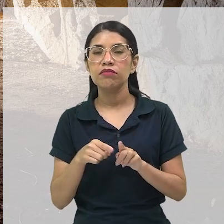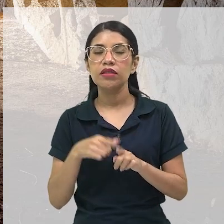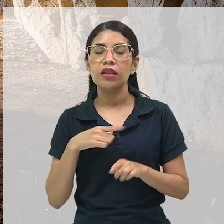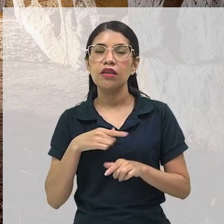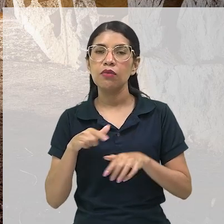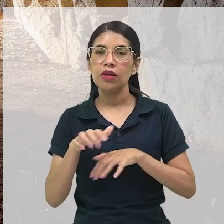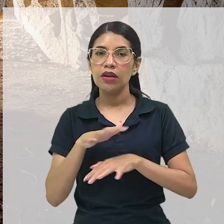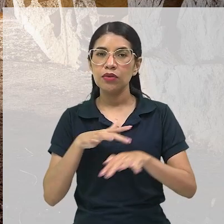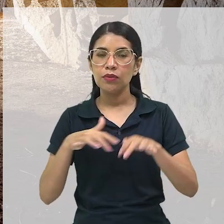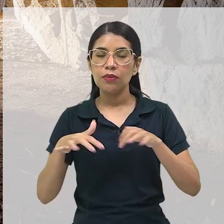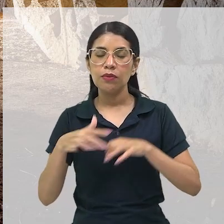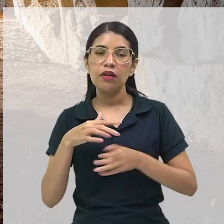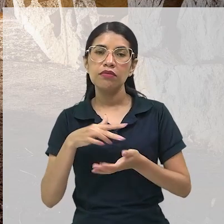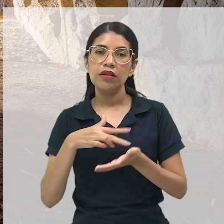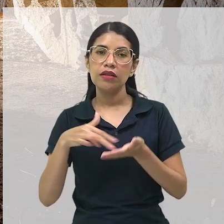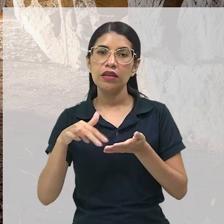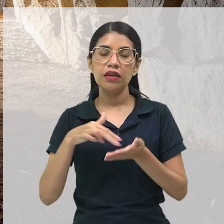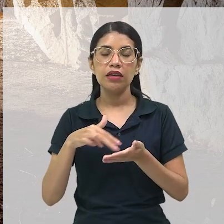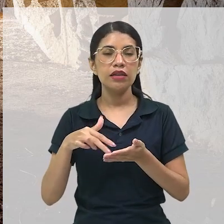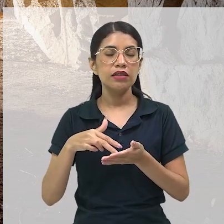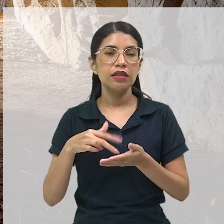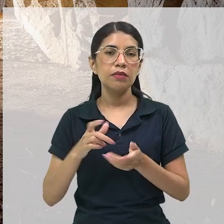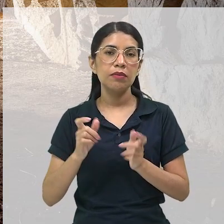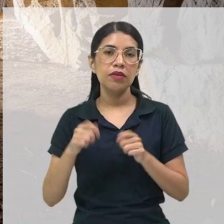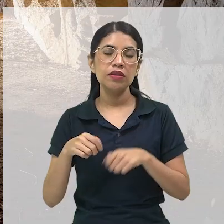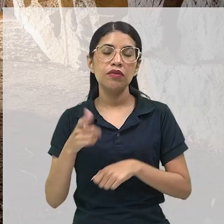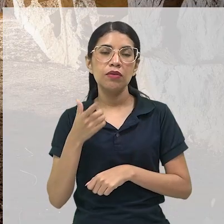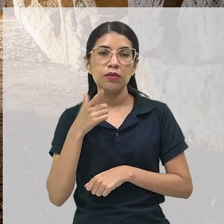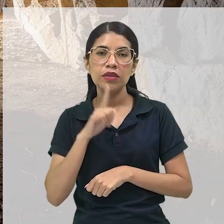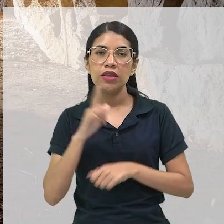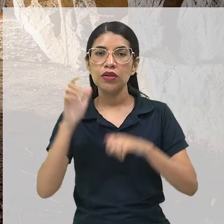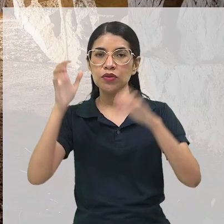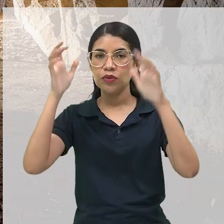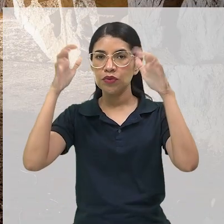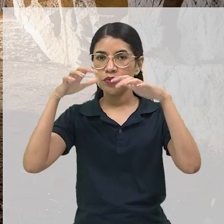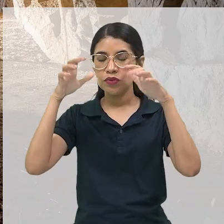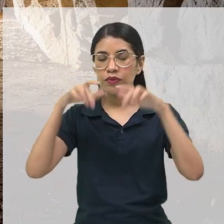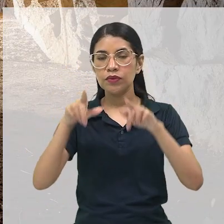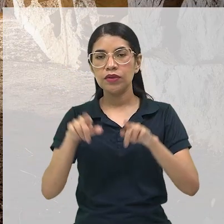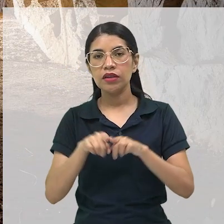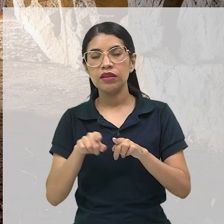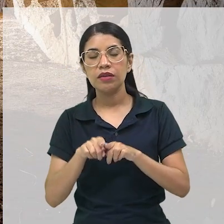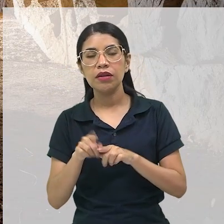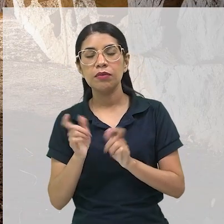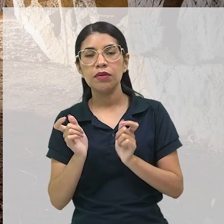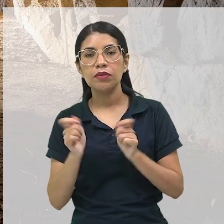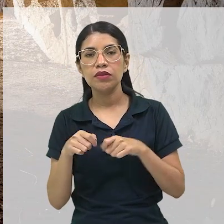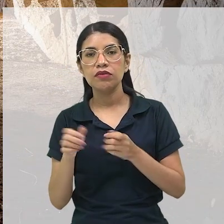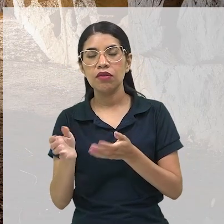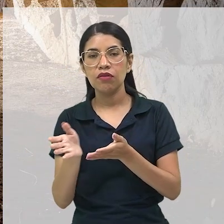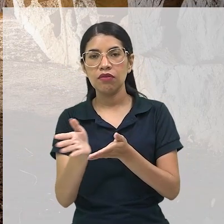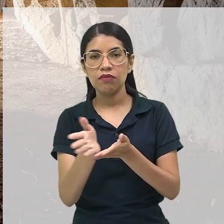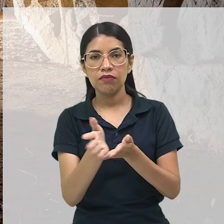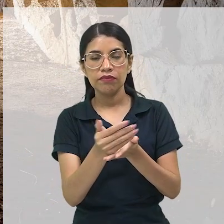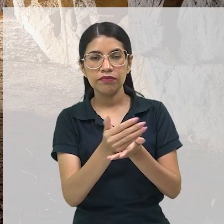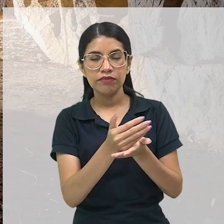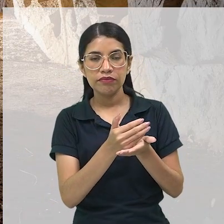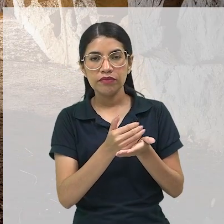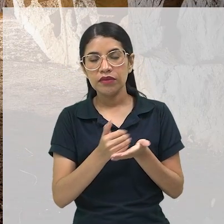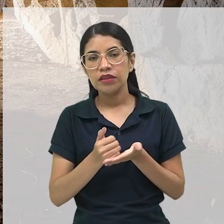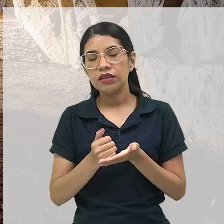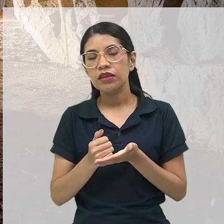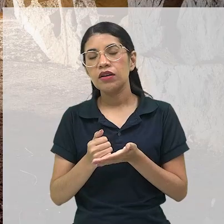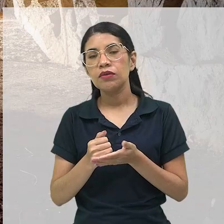de magia envolto na dança. A dança para trazer a chuva, a dança para a colheita. Então eles faziam essas